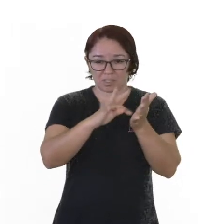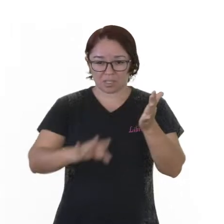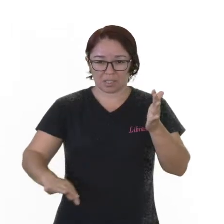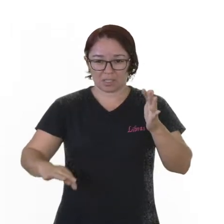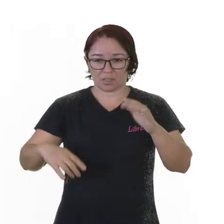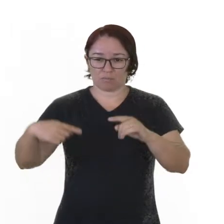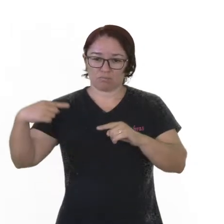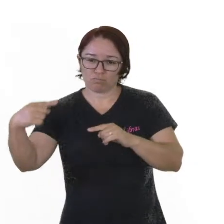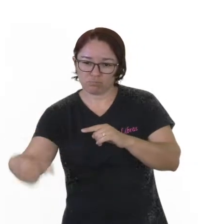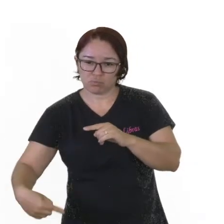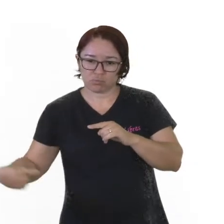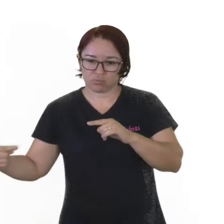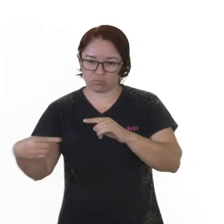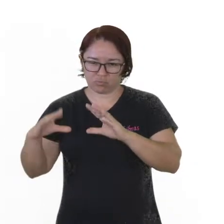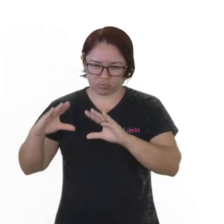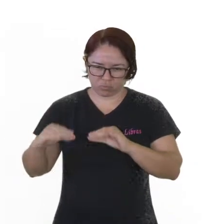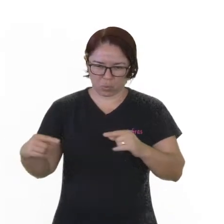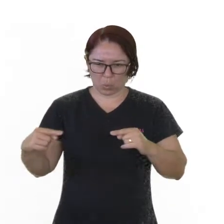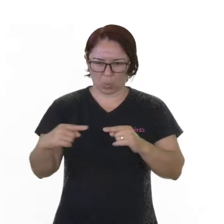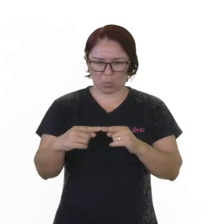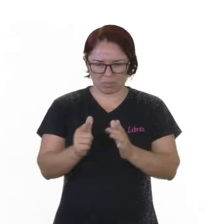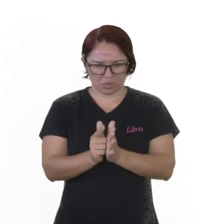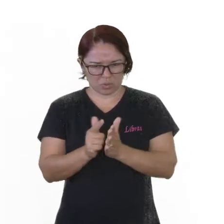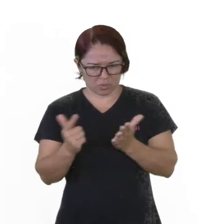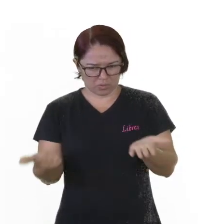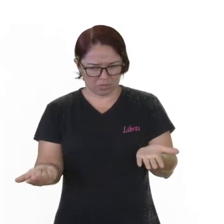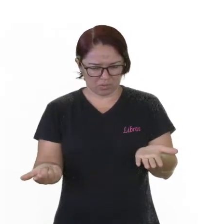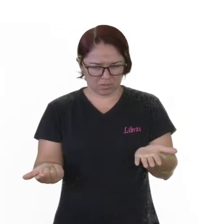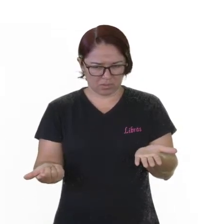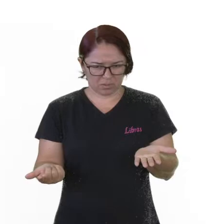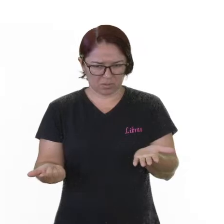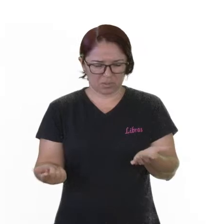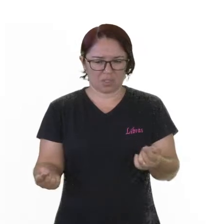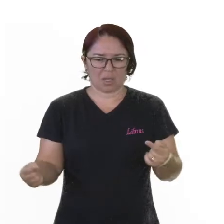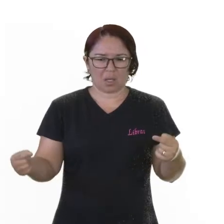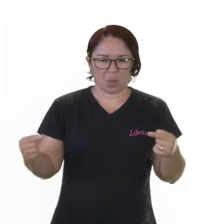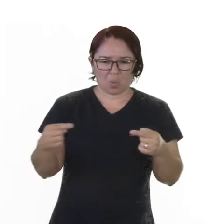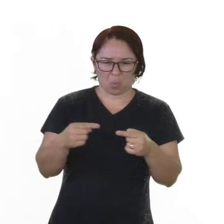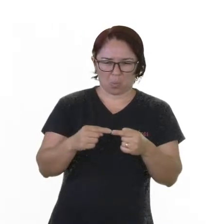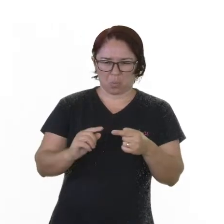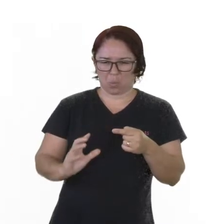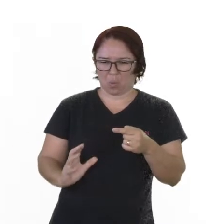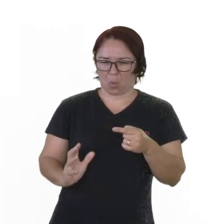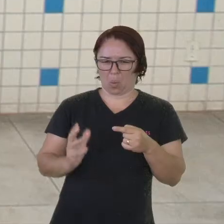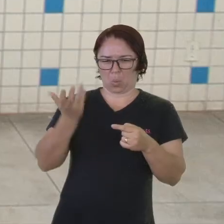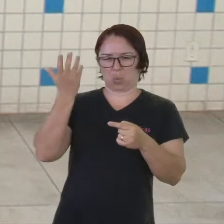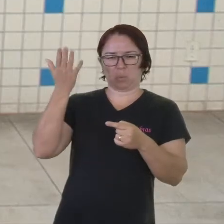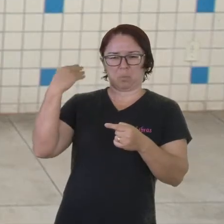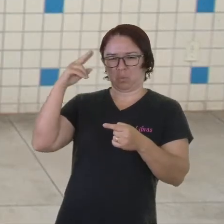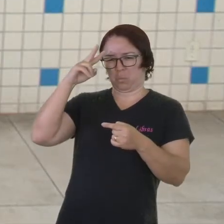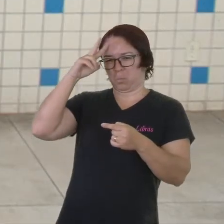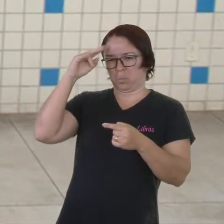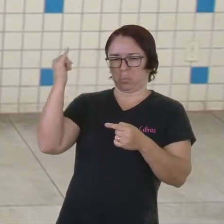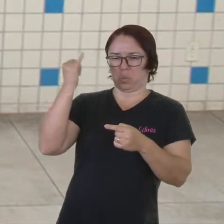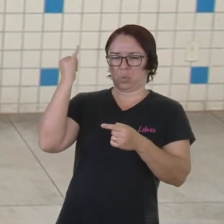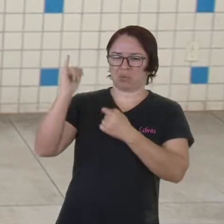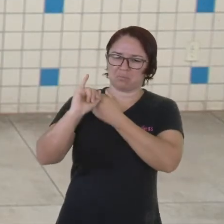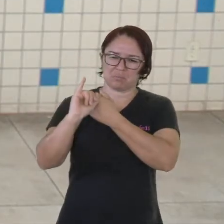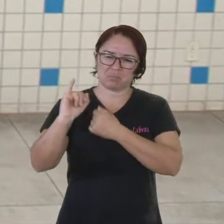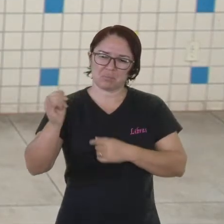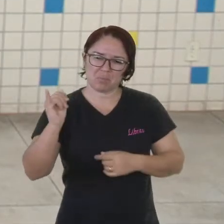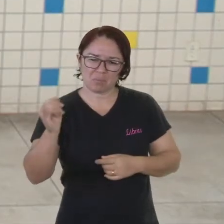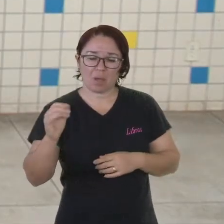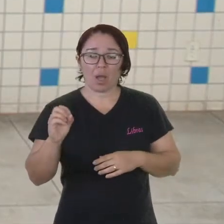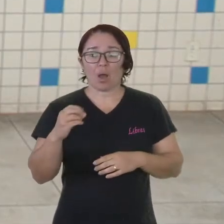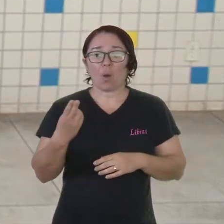tipo? Será que ela é jornalística? Fatos narrativos de um acontecimento histórico? Ou se ela era